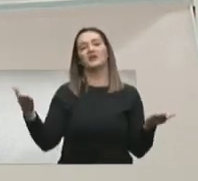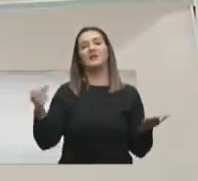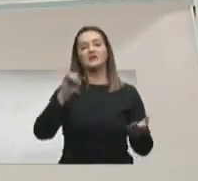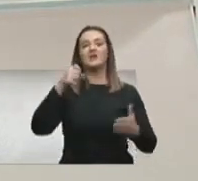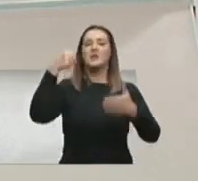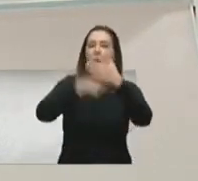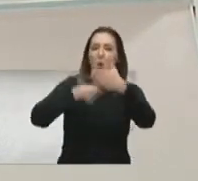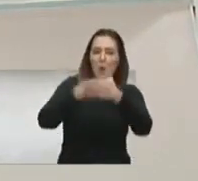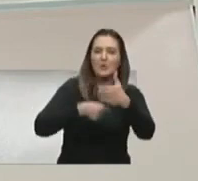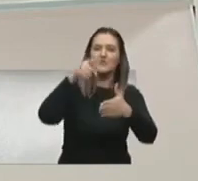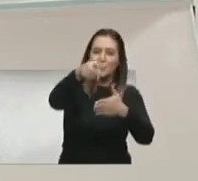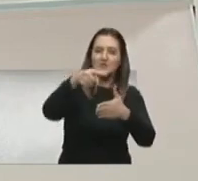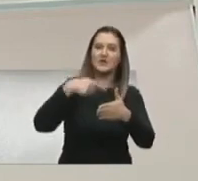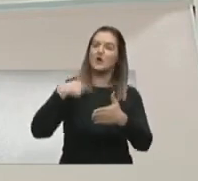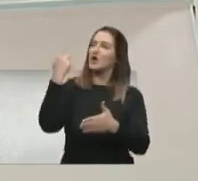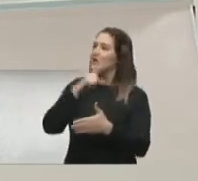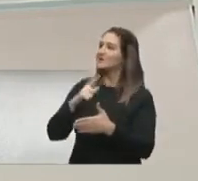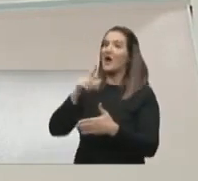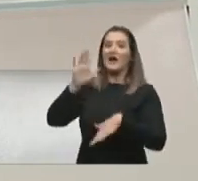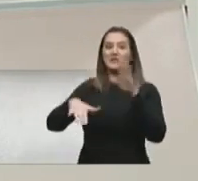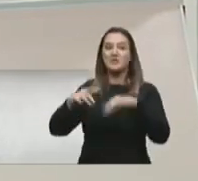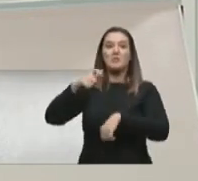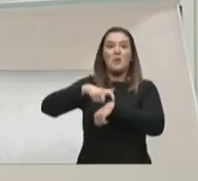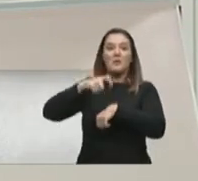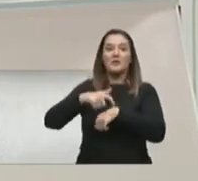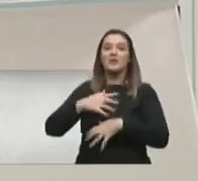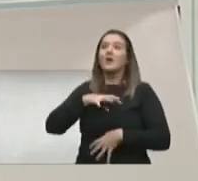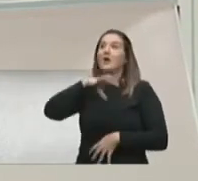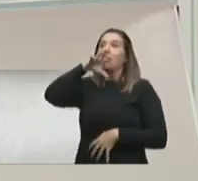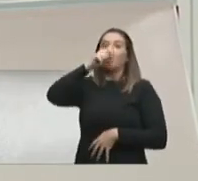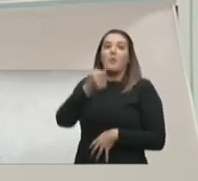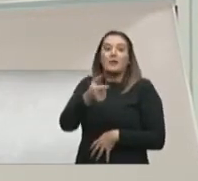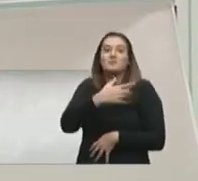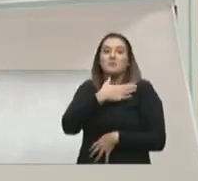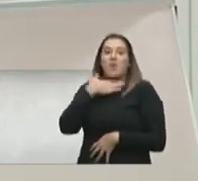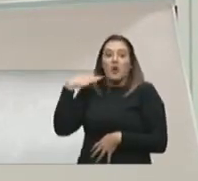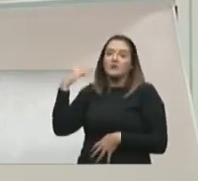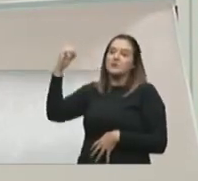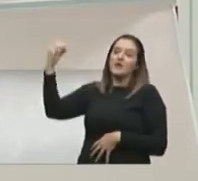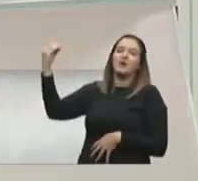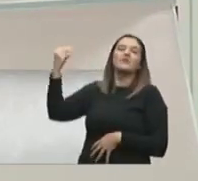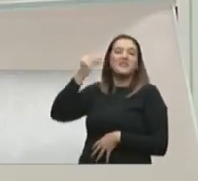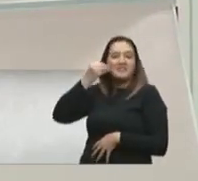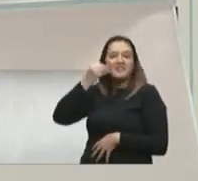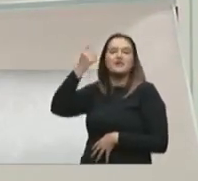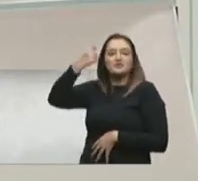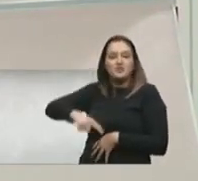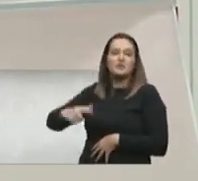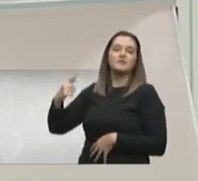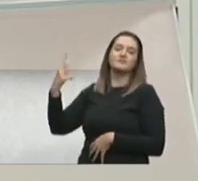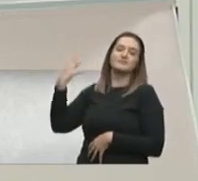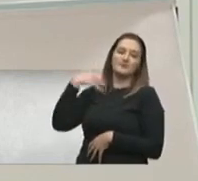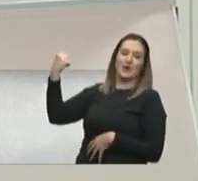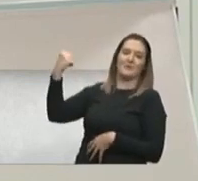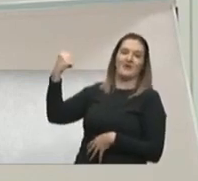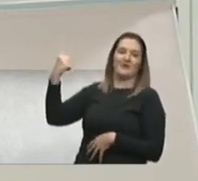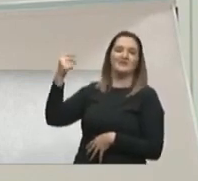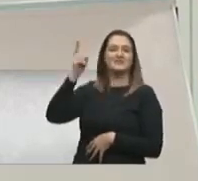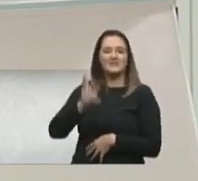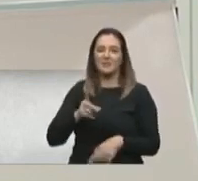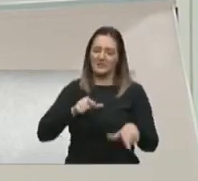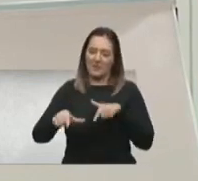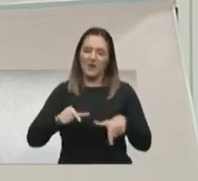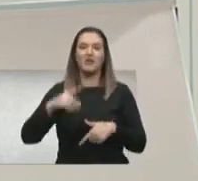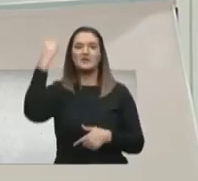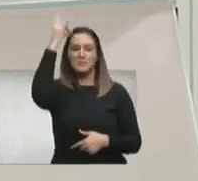que lutar com você até o último instante da sua vida, até o último suspiro da sua vida. Deus não vai desistir de você. Ele vai continuar trabalhando